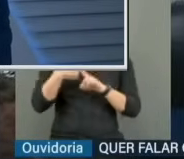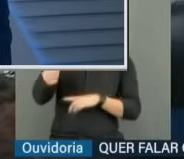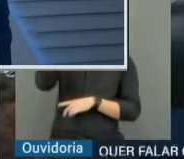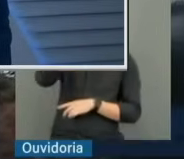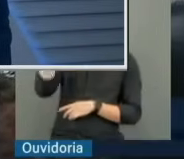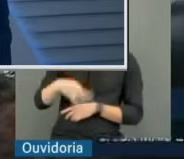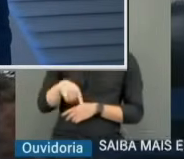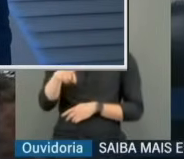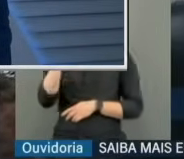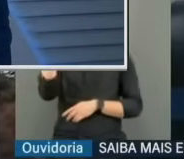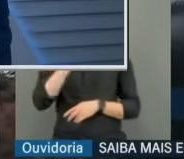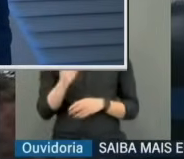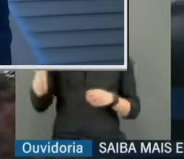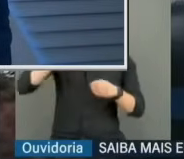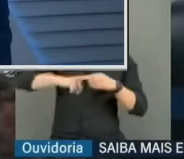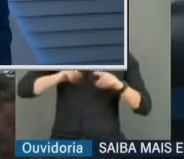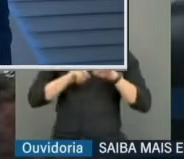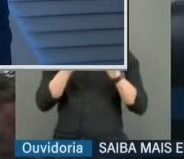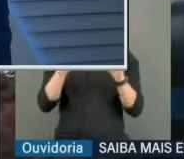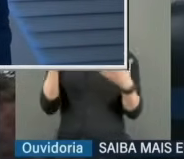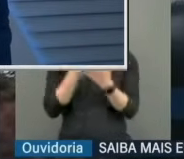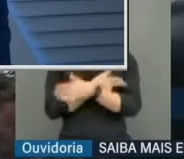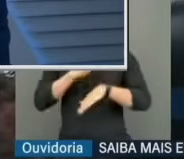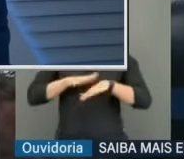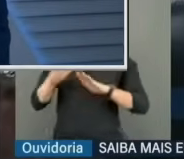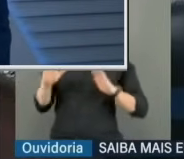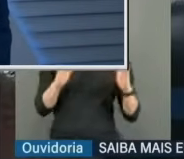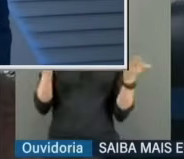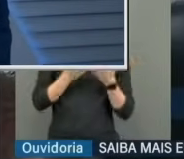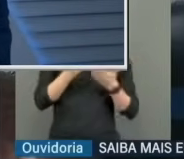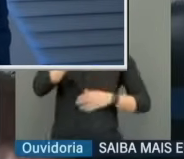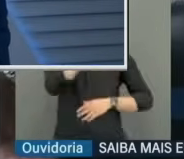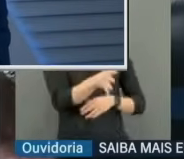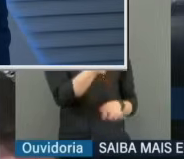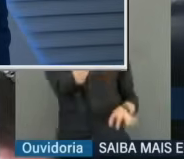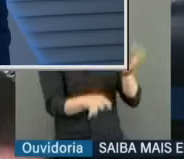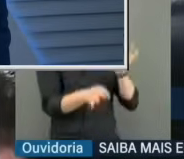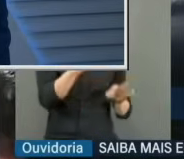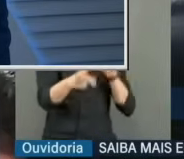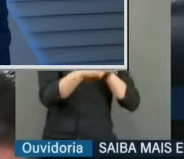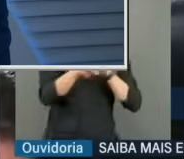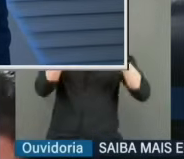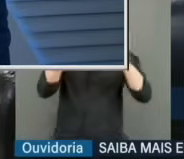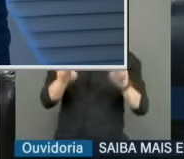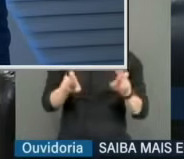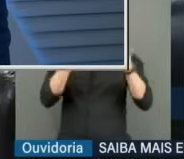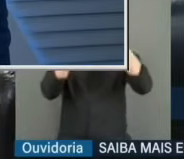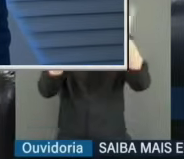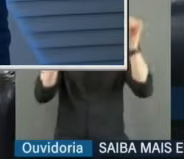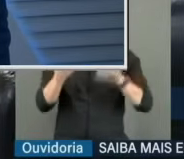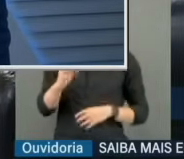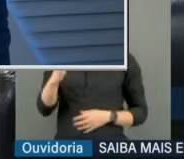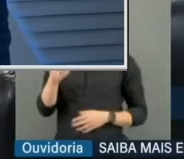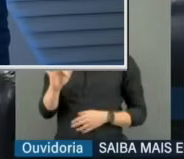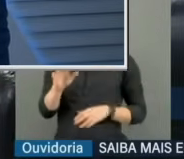Momento mais protocolar, o general Augusto Heleno elogiando as comissões parlamentares, elogiando também deputados